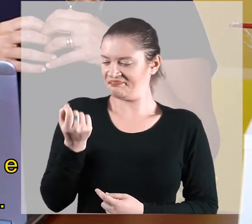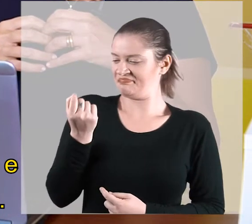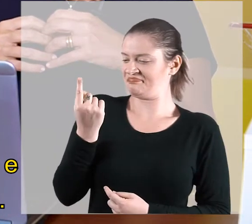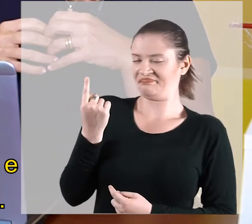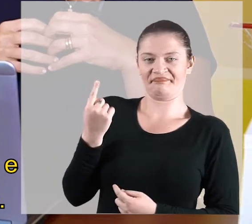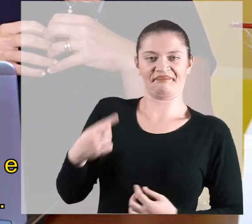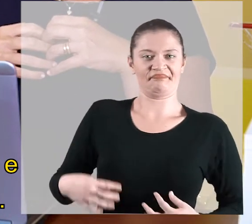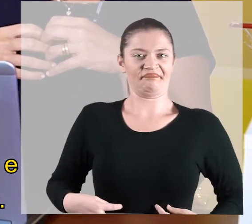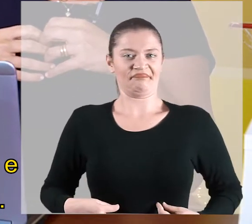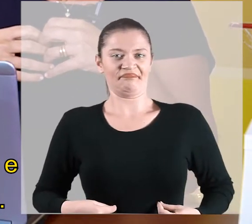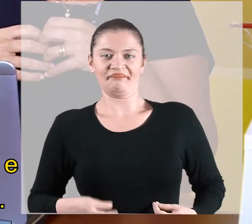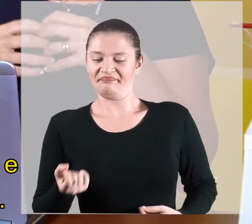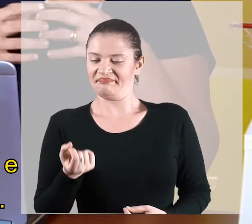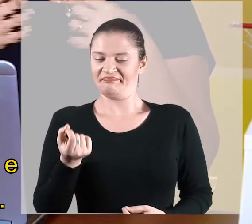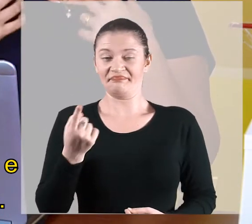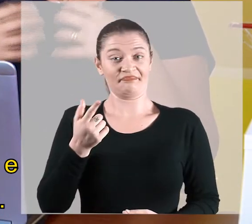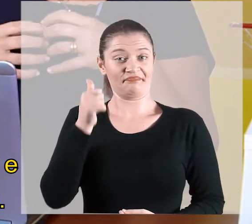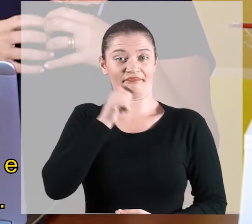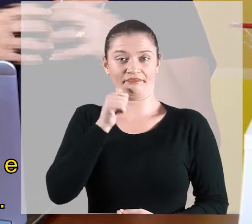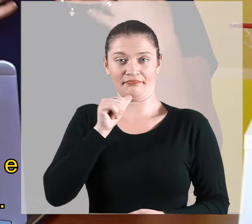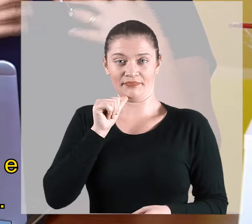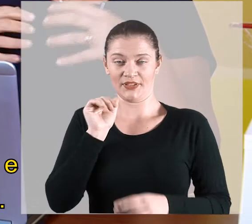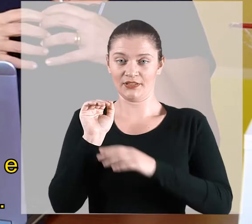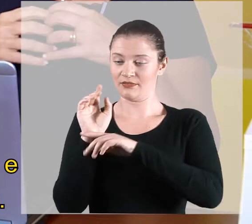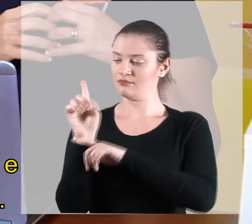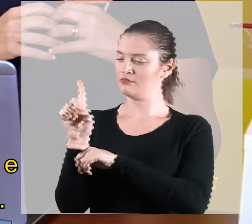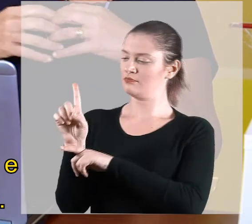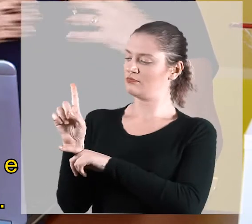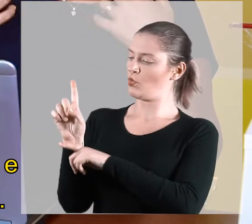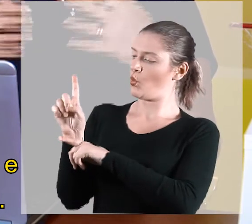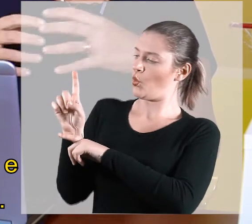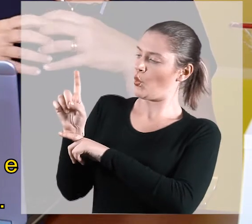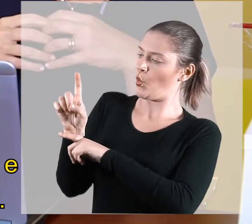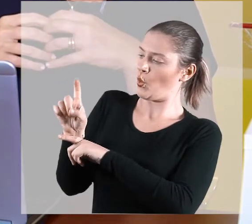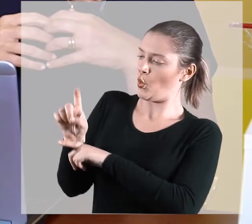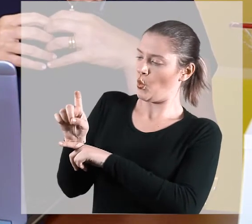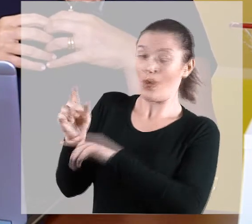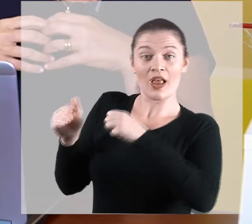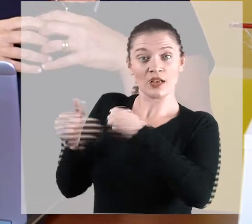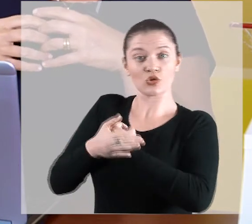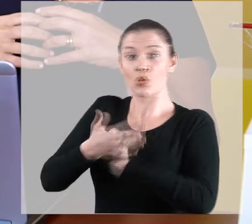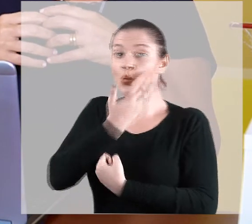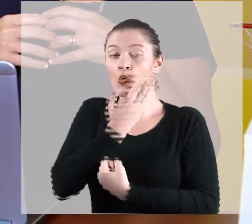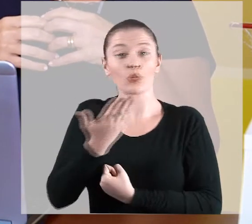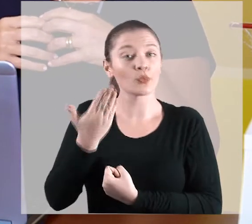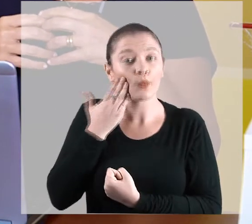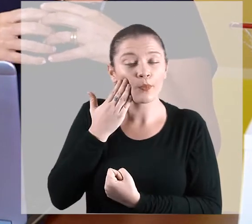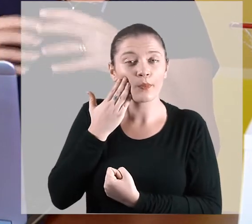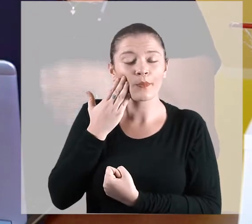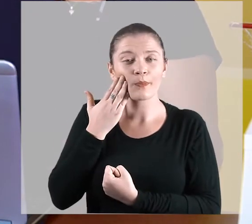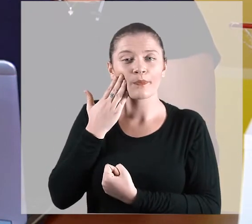desajeitados, as meninas tendem a se curvar, esconder a questão dos peitos, os meninos também se